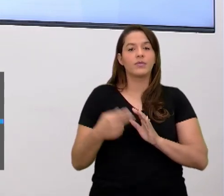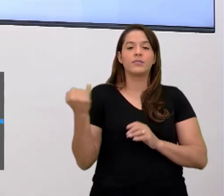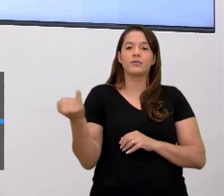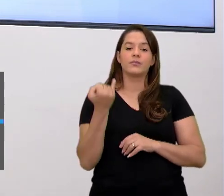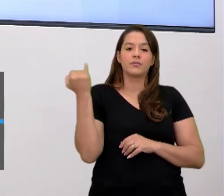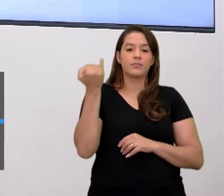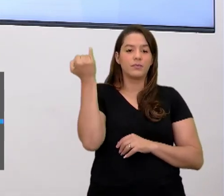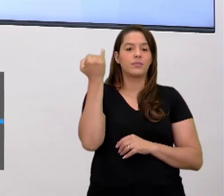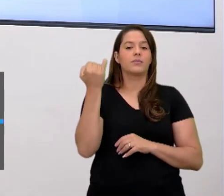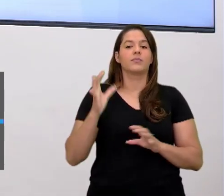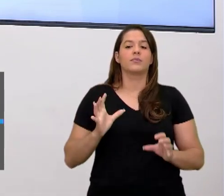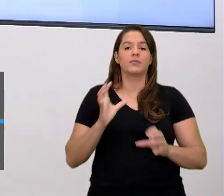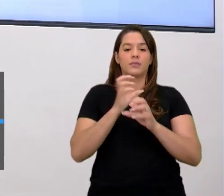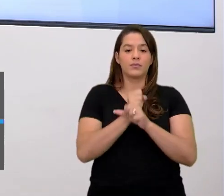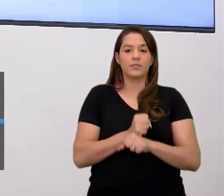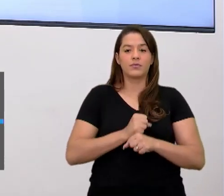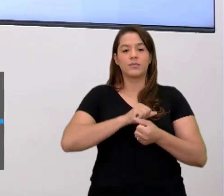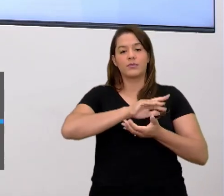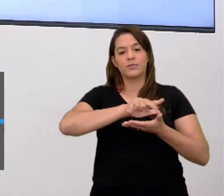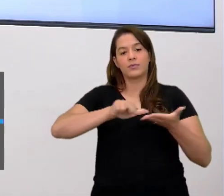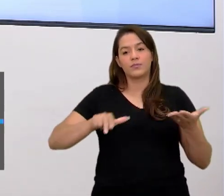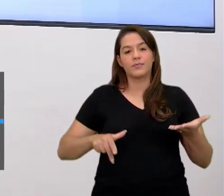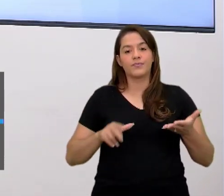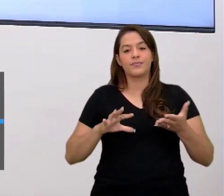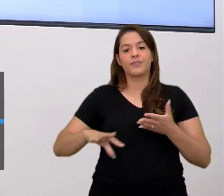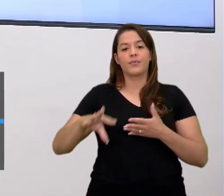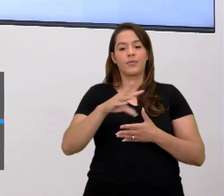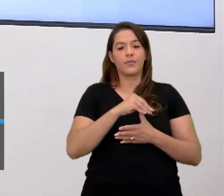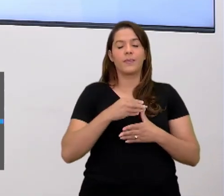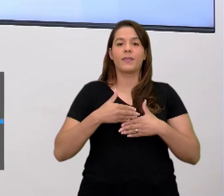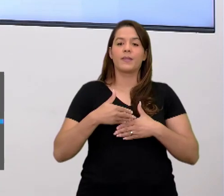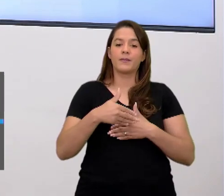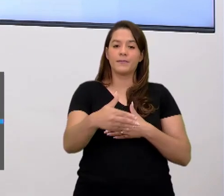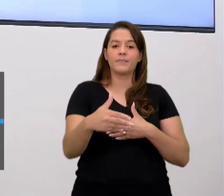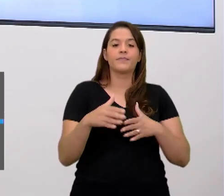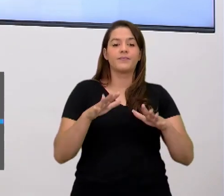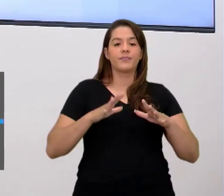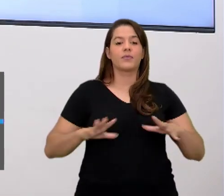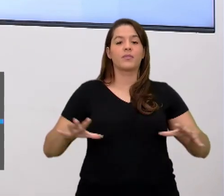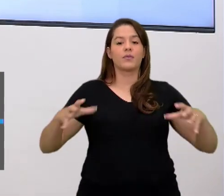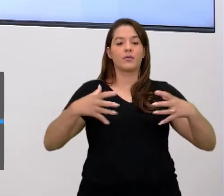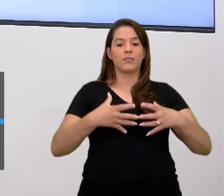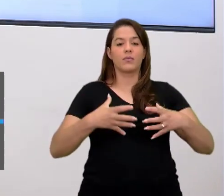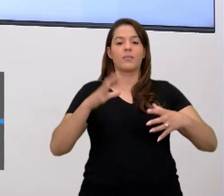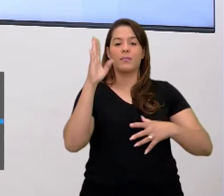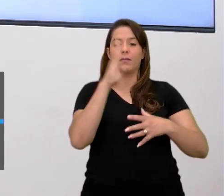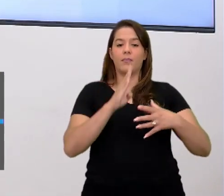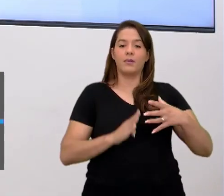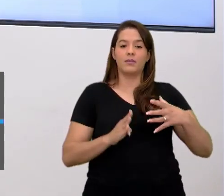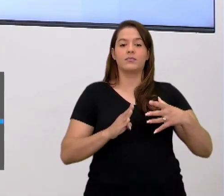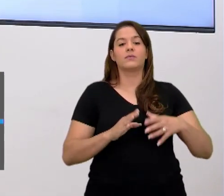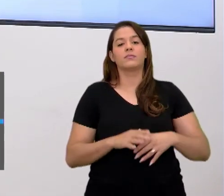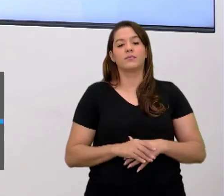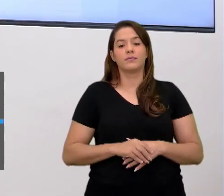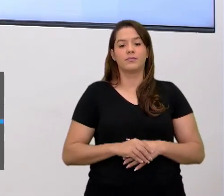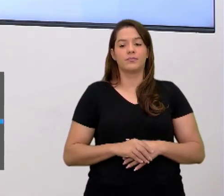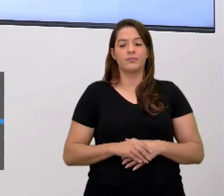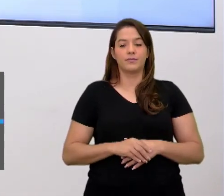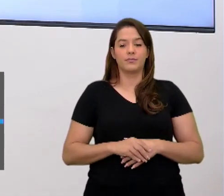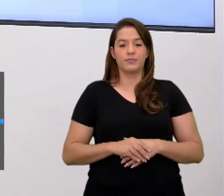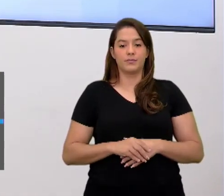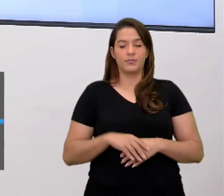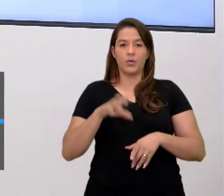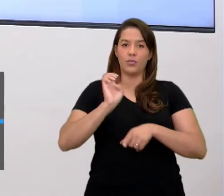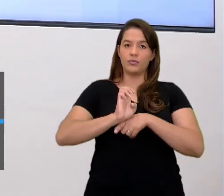extremamente importante. Quando você pega isso aí, sai do micro, a família Ribeiro, e leva para o macro aí, por exemplo, o nosso